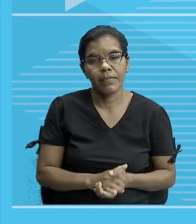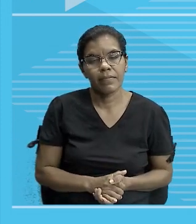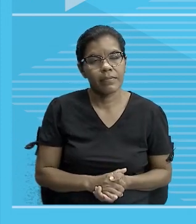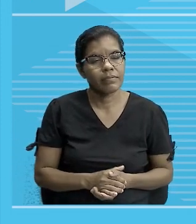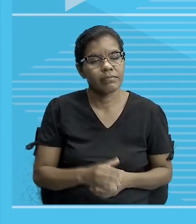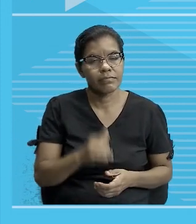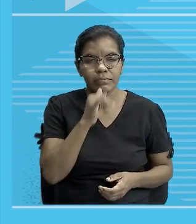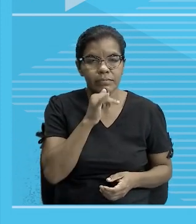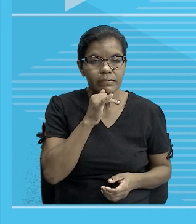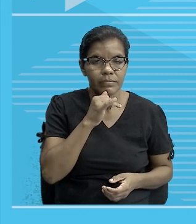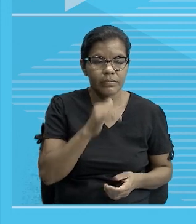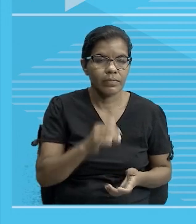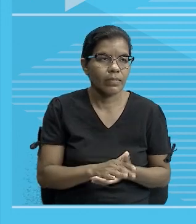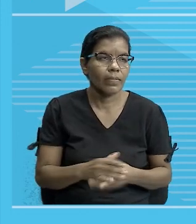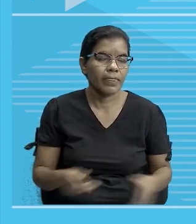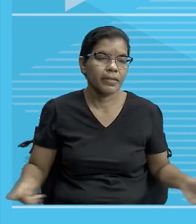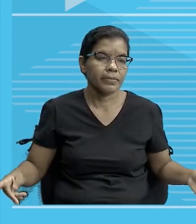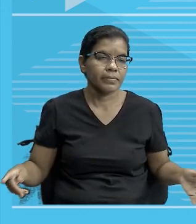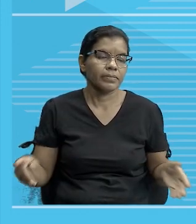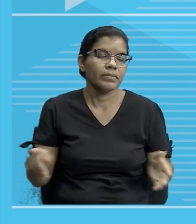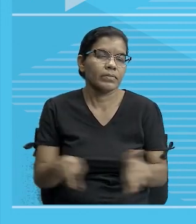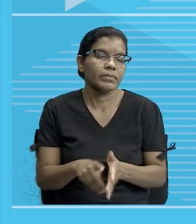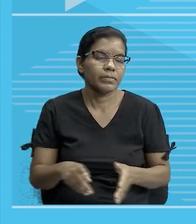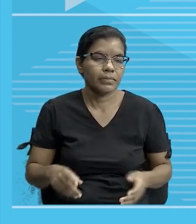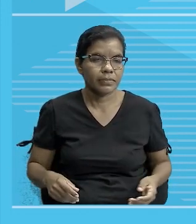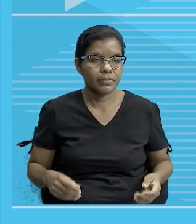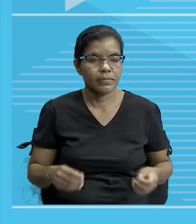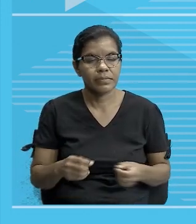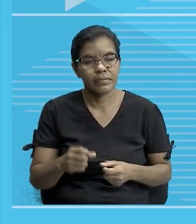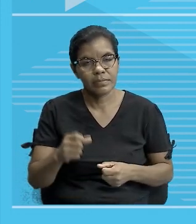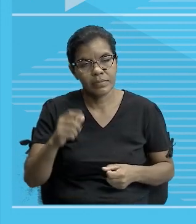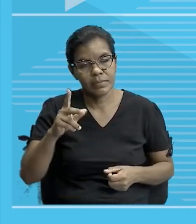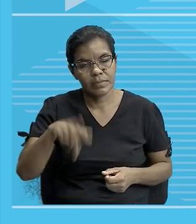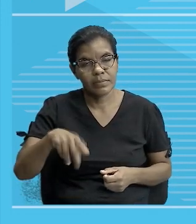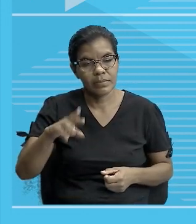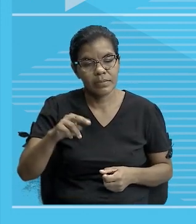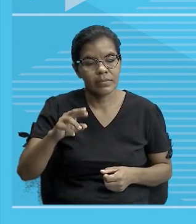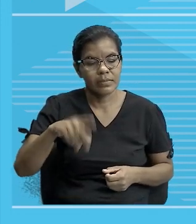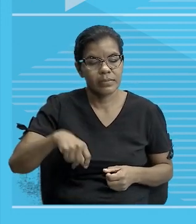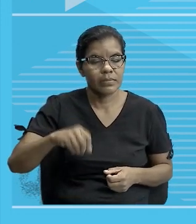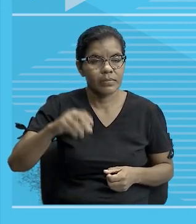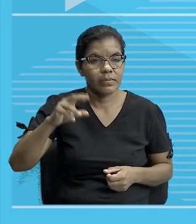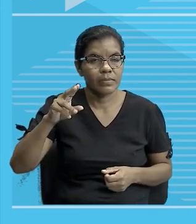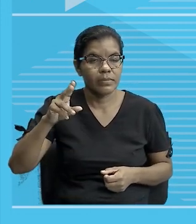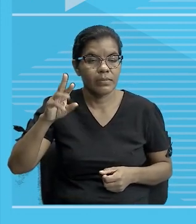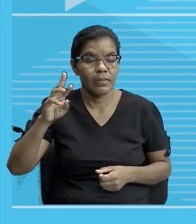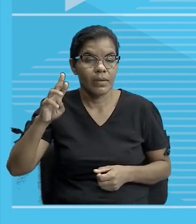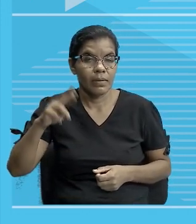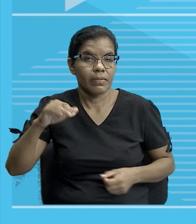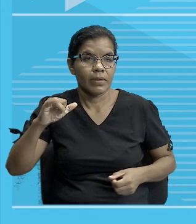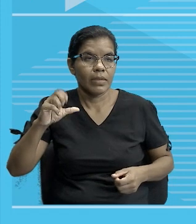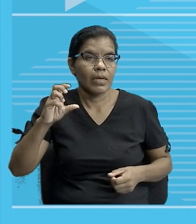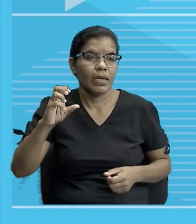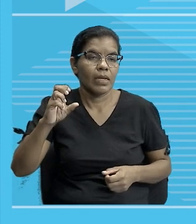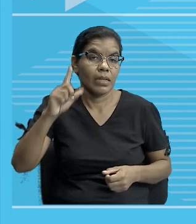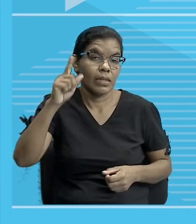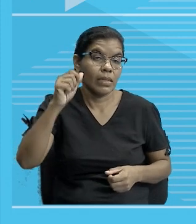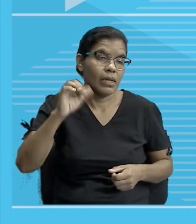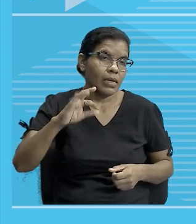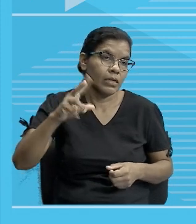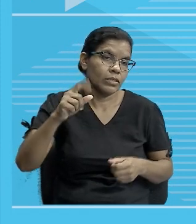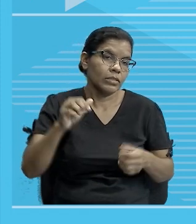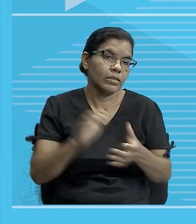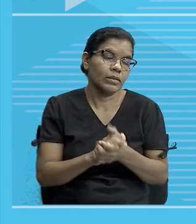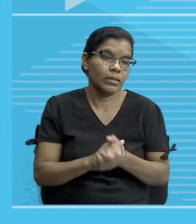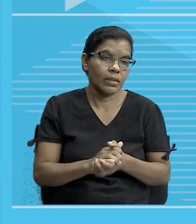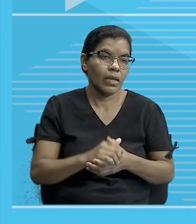Por exemplo, a propriedade é um bem inviolável. O povo não pode violar e nem o